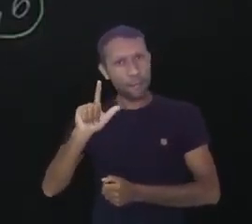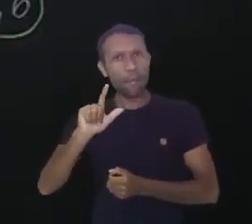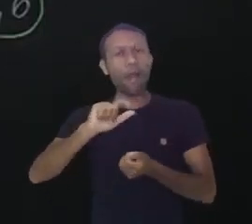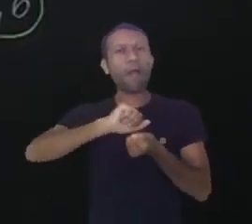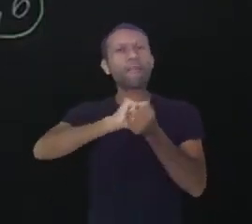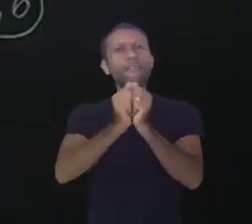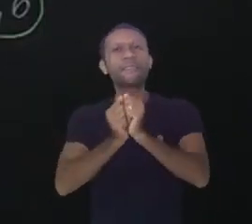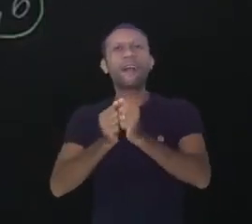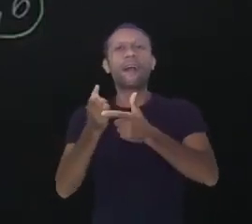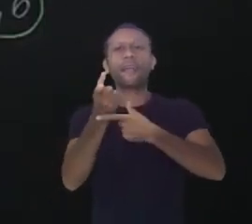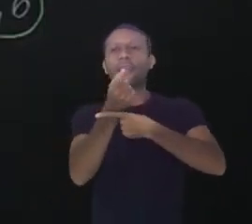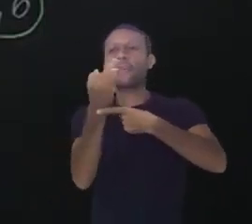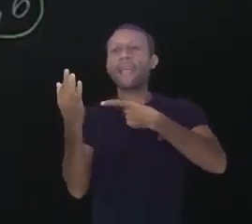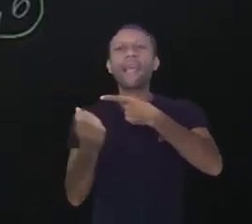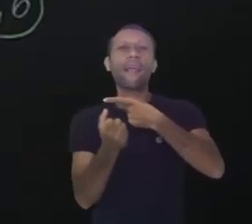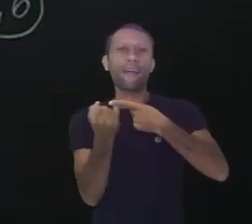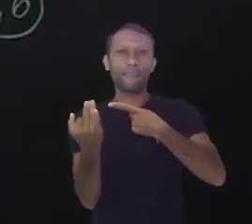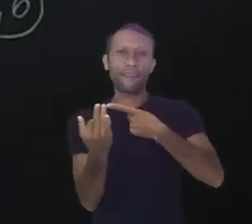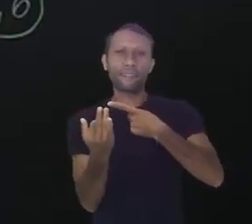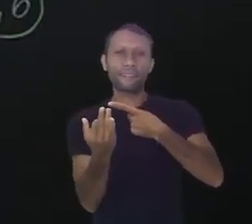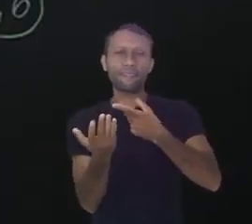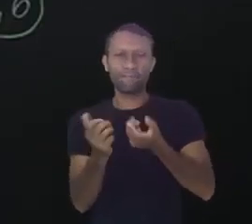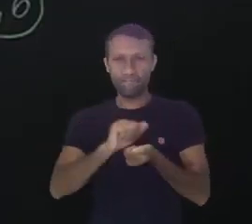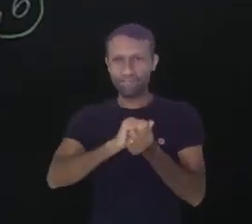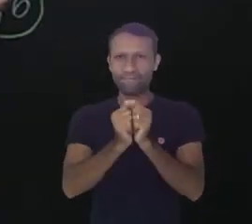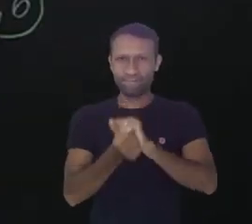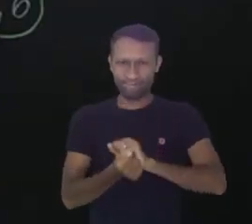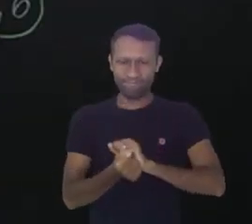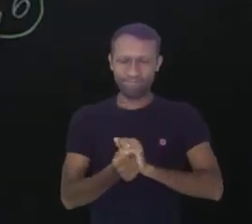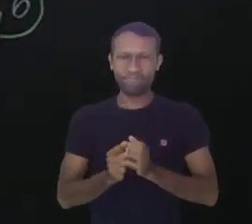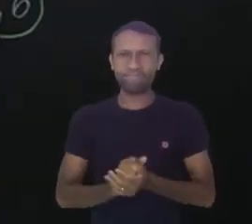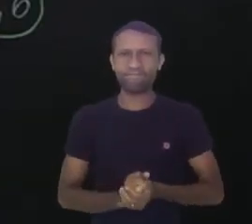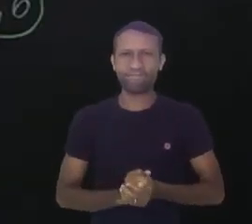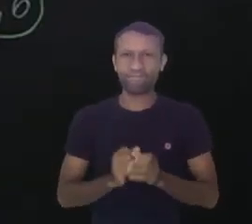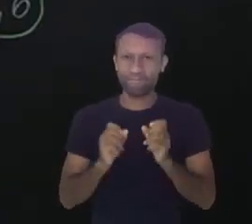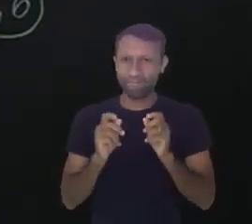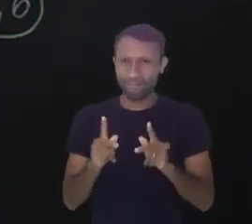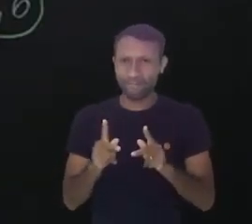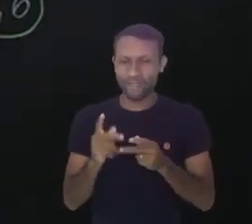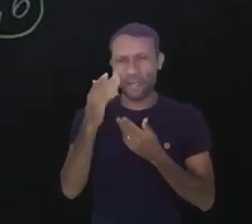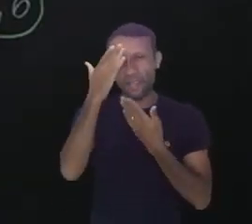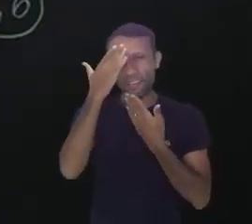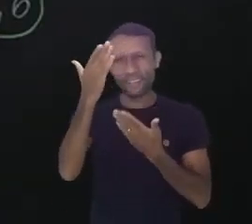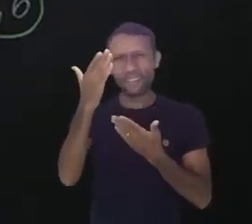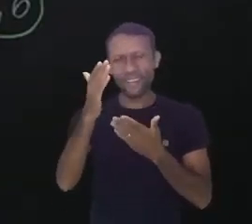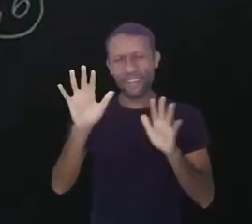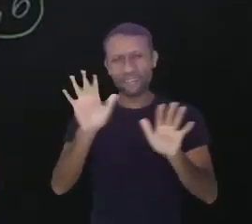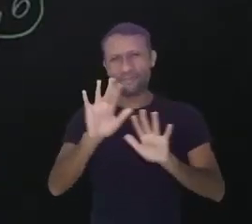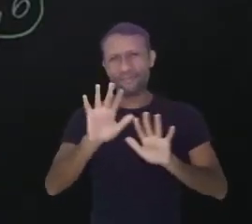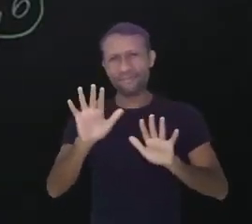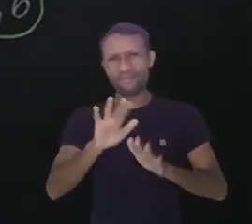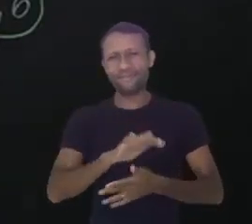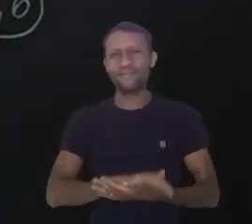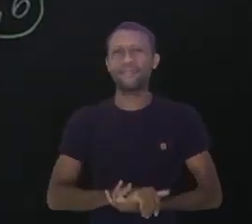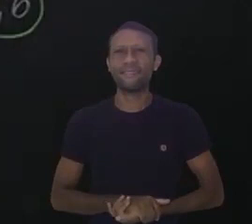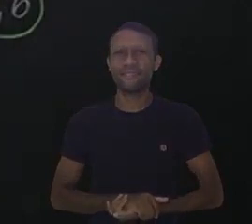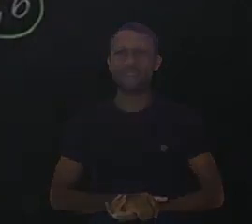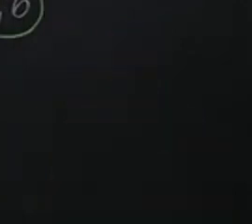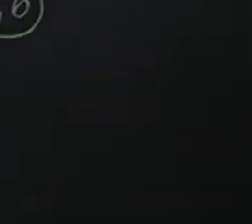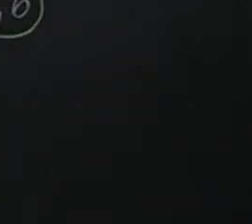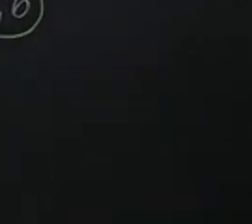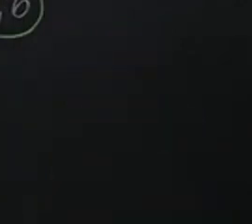e também como transformar uma fração qualquer em número decimal. Então, muito obrigado e tchau.